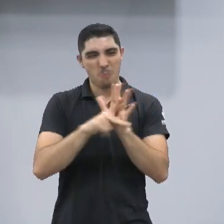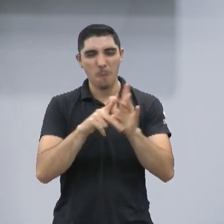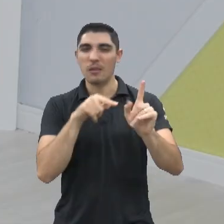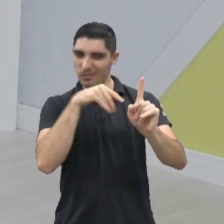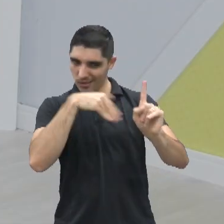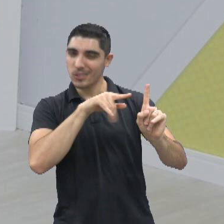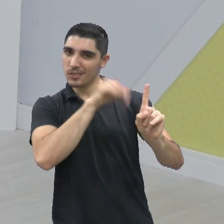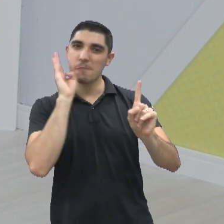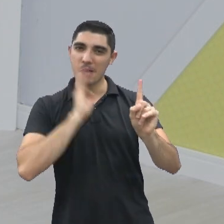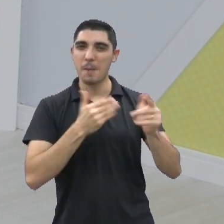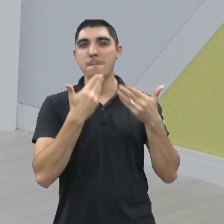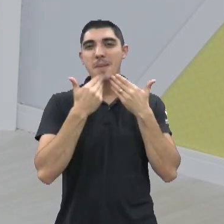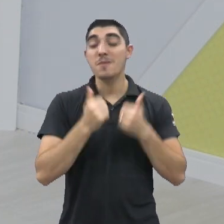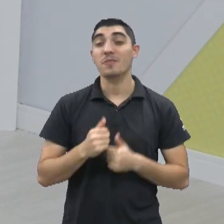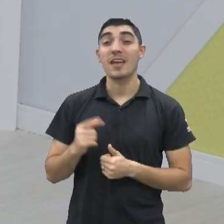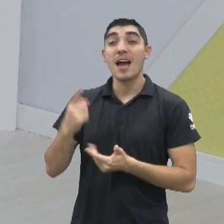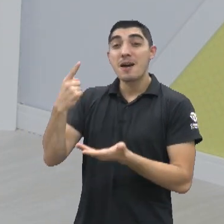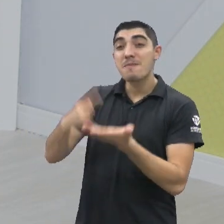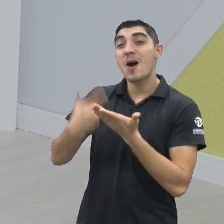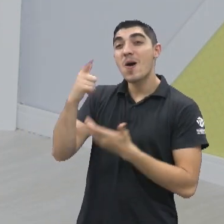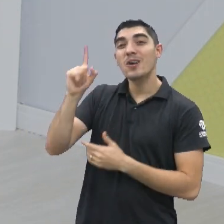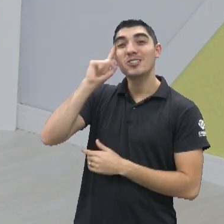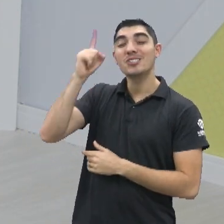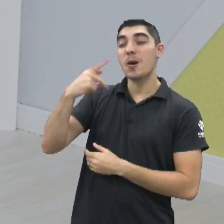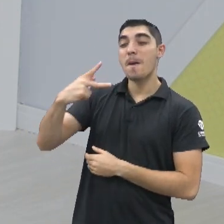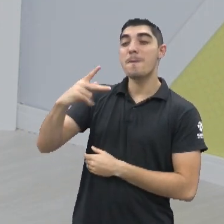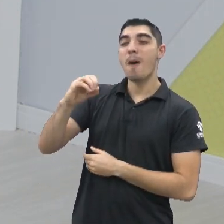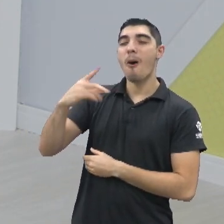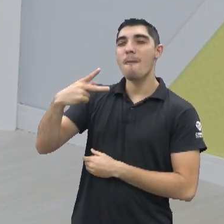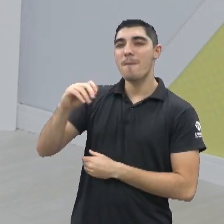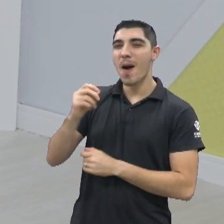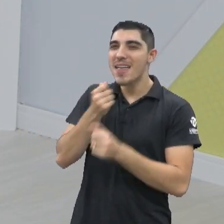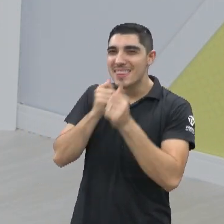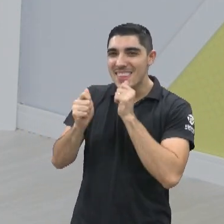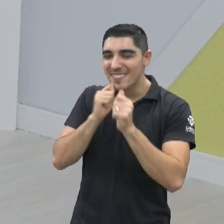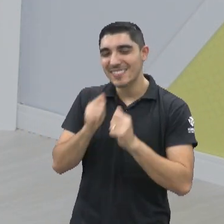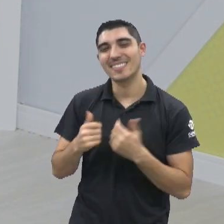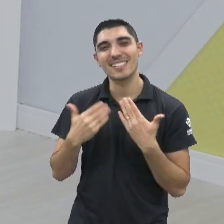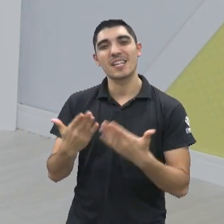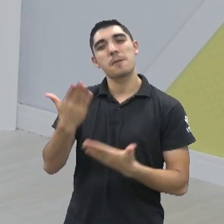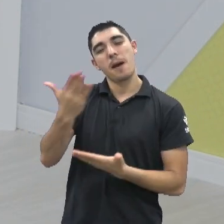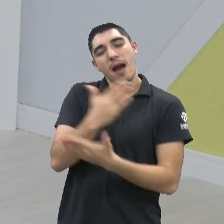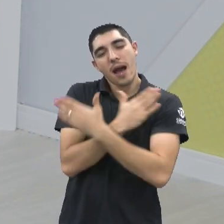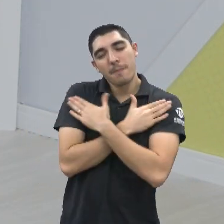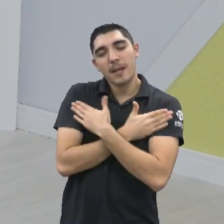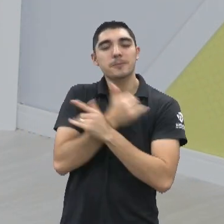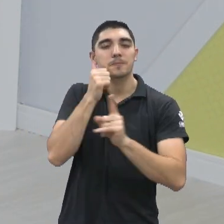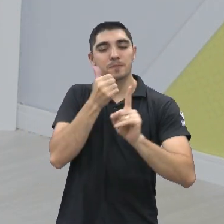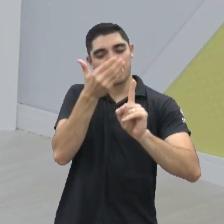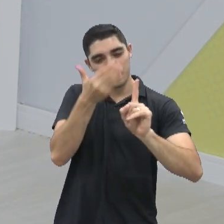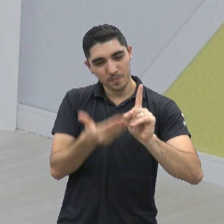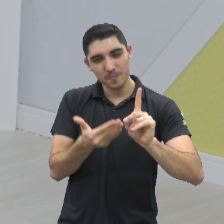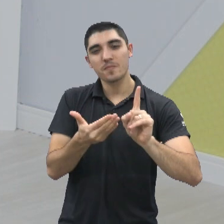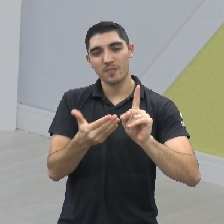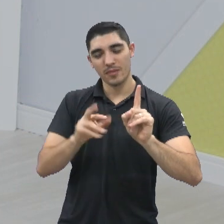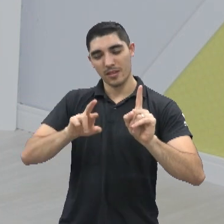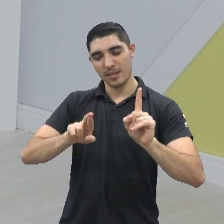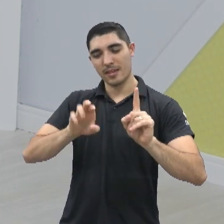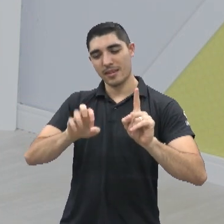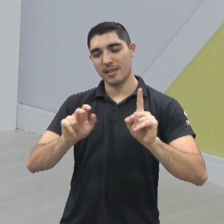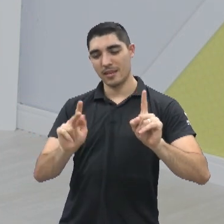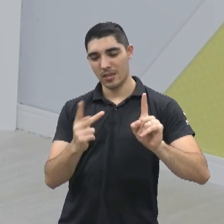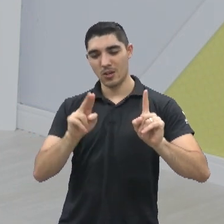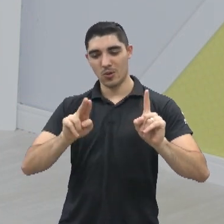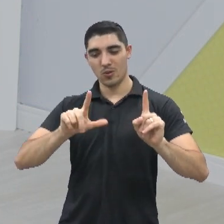Próxima pauta, vamos agendar com o Popó para ele. Que beleza! Mas então, Rehuk, um grande abraço para você, sucesso, tem luta amanhã e a gente está na torcida para que